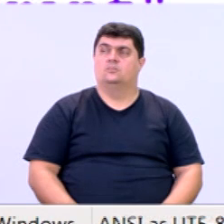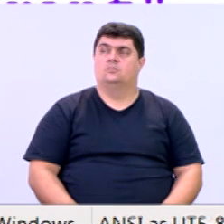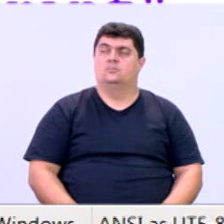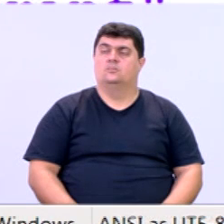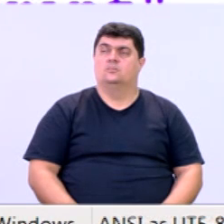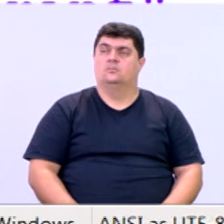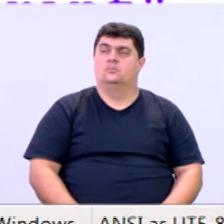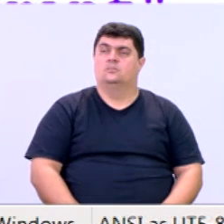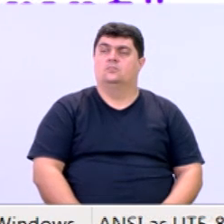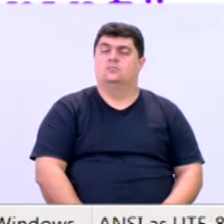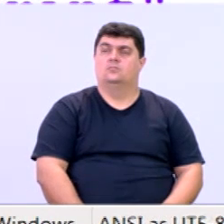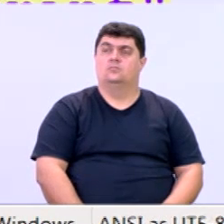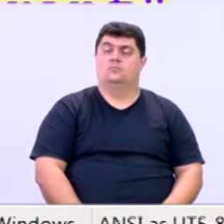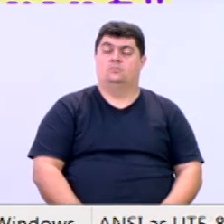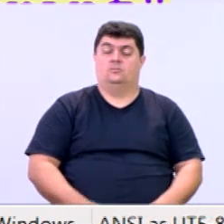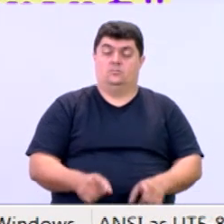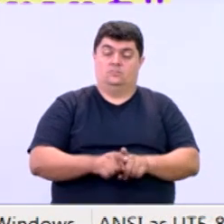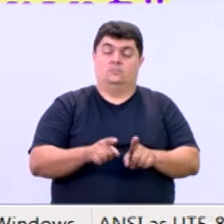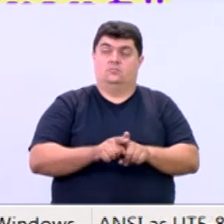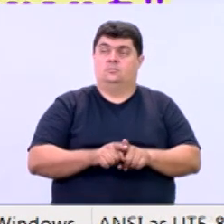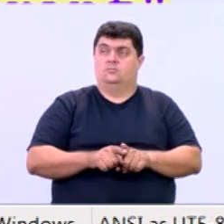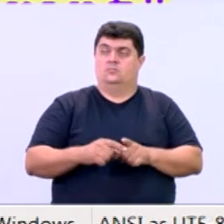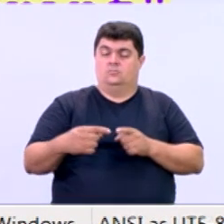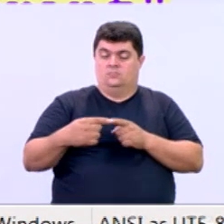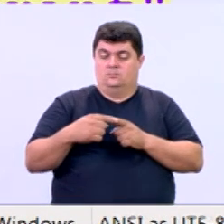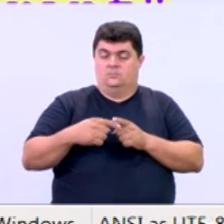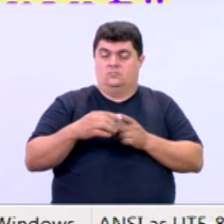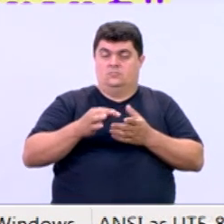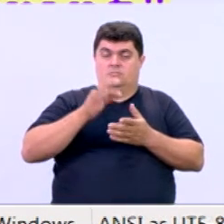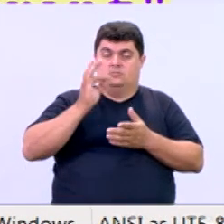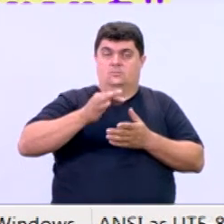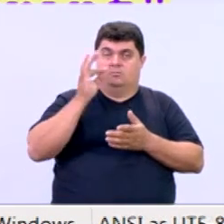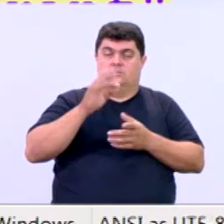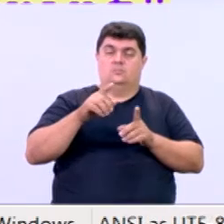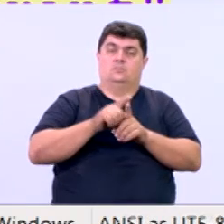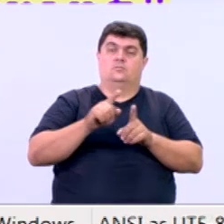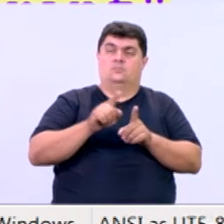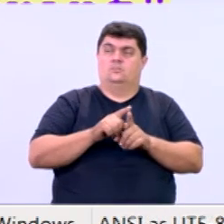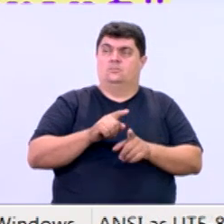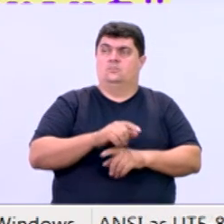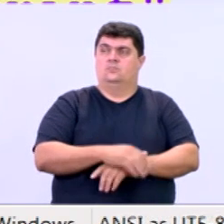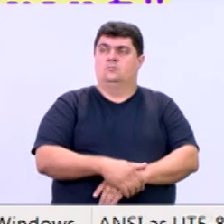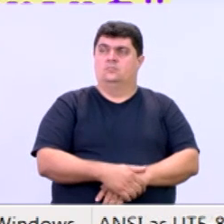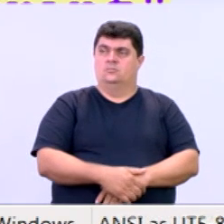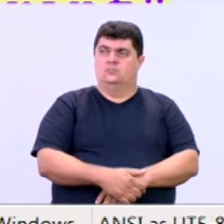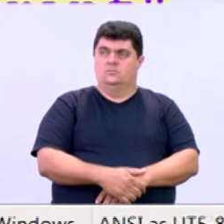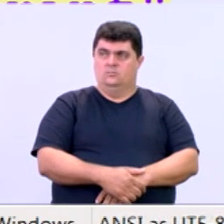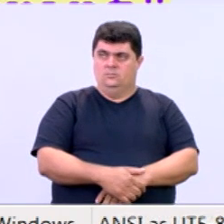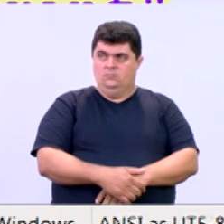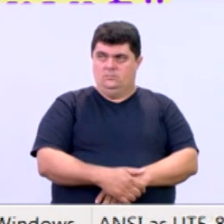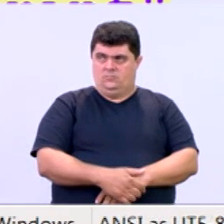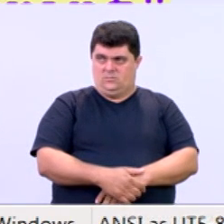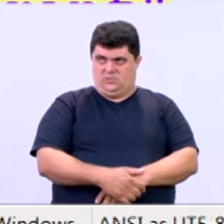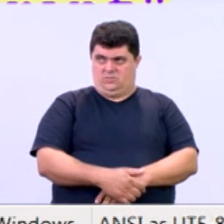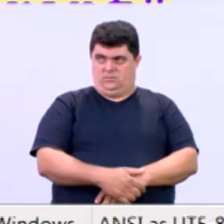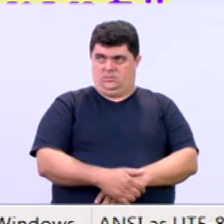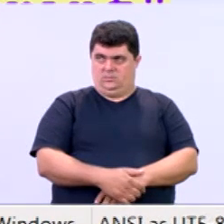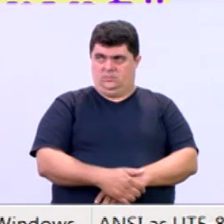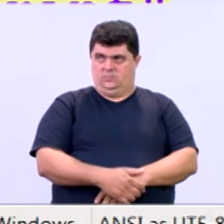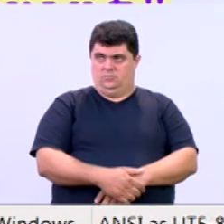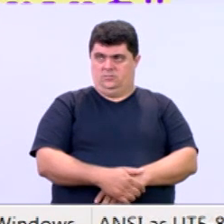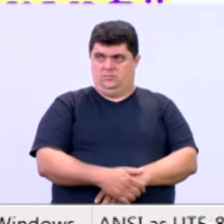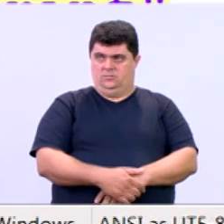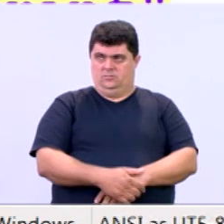E aqui eu também faço uma referência a JavaScript, que eu não vou escrever ele diretamente na